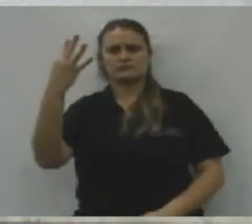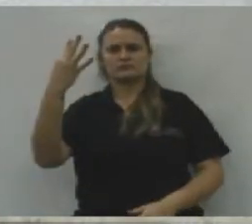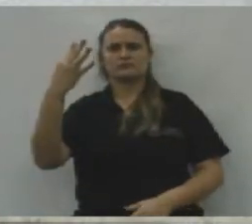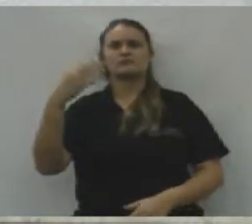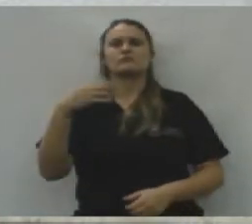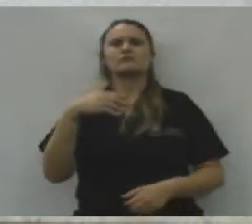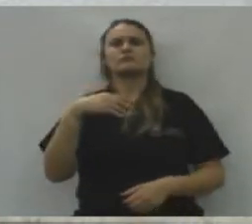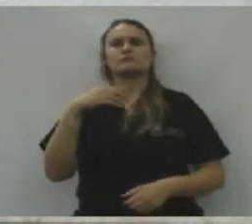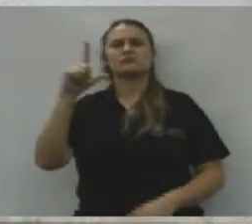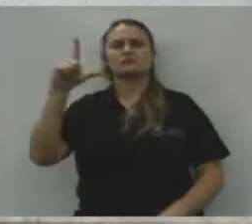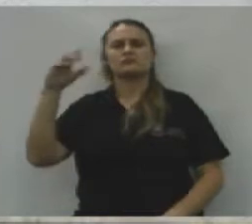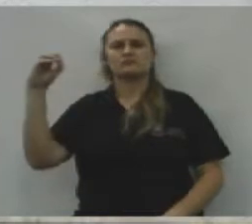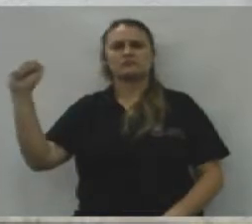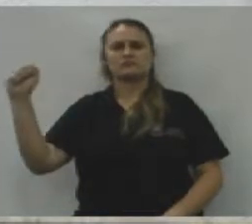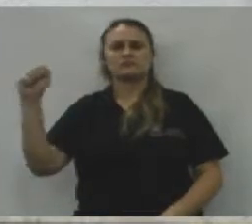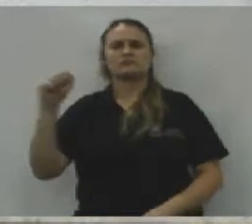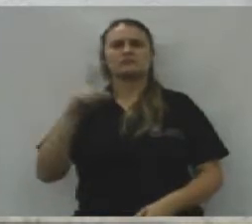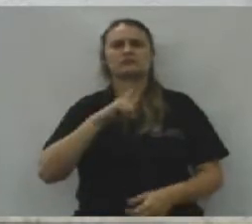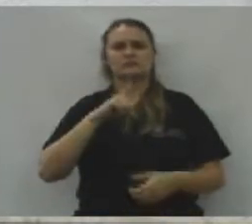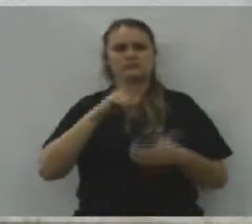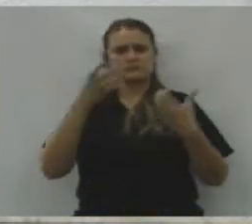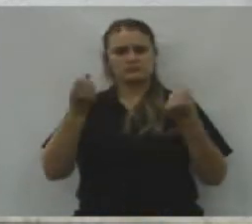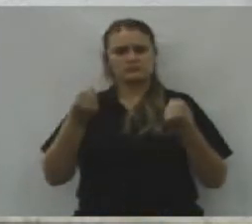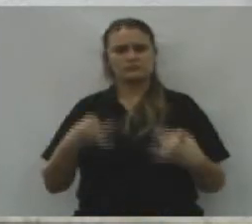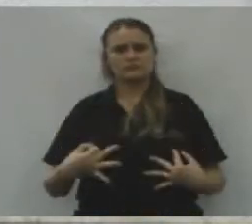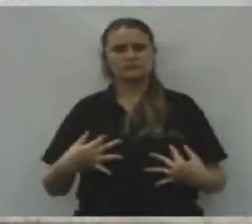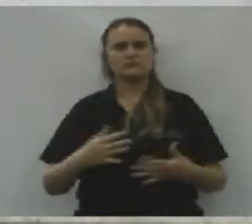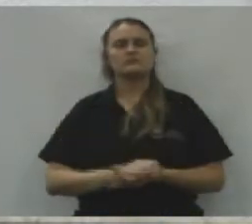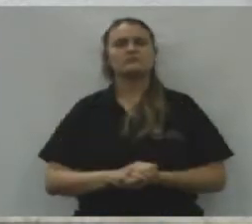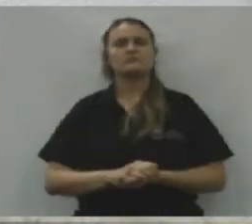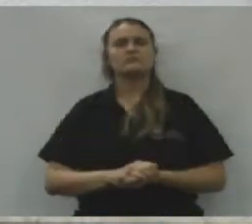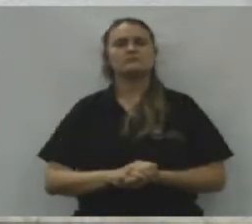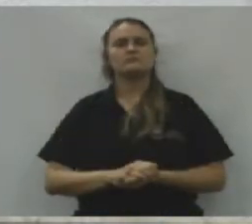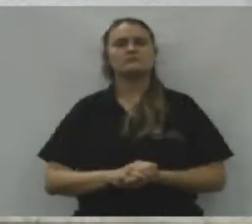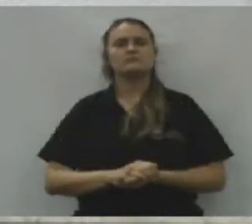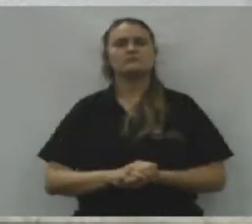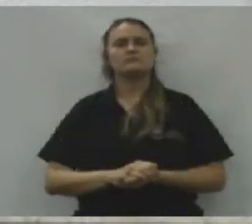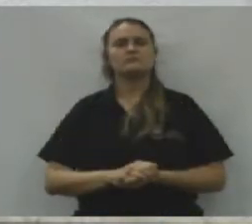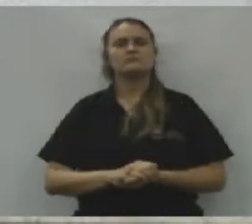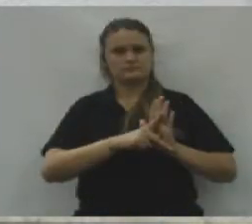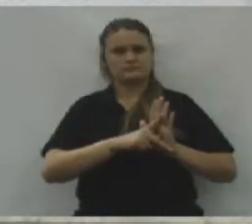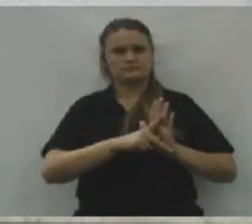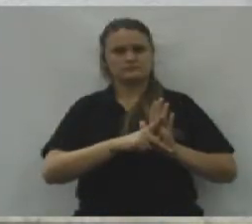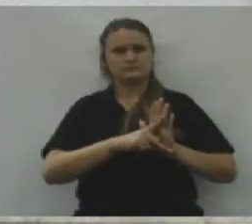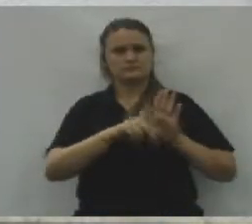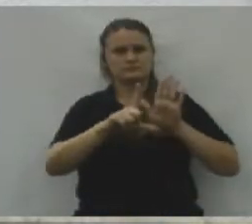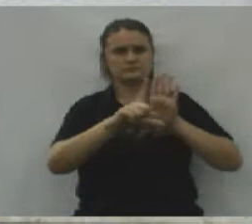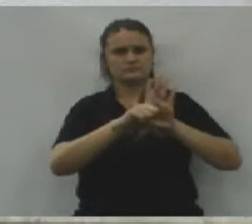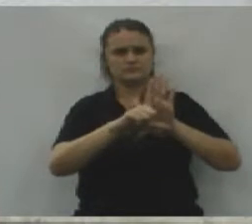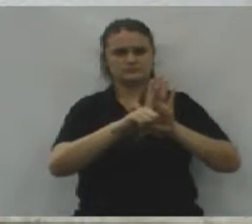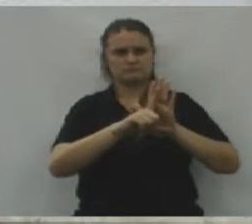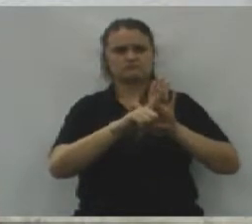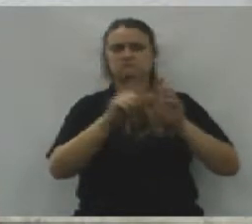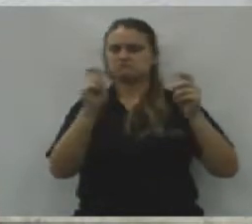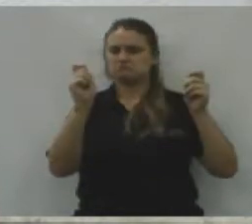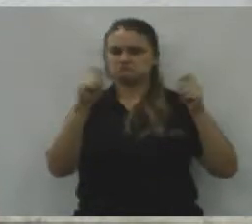4.714/2017, da LOA. Fundamentação. O projeto de lei é